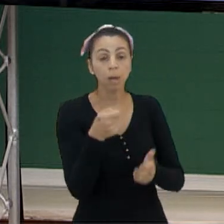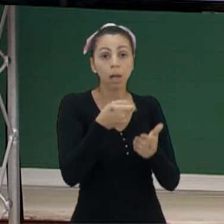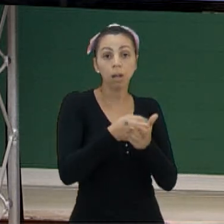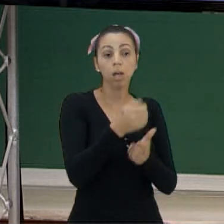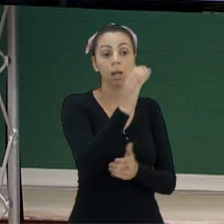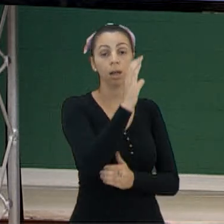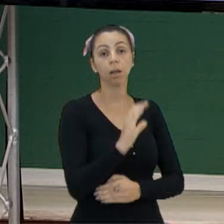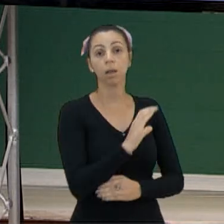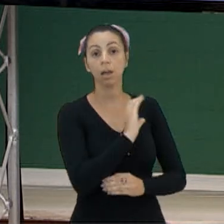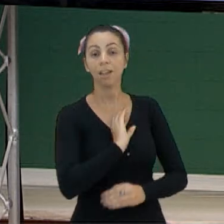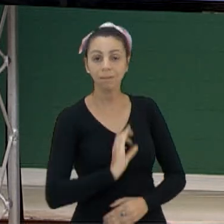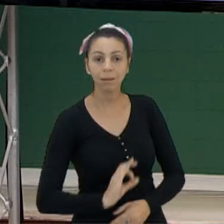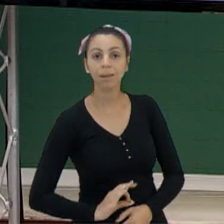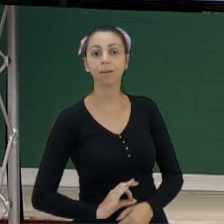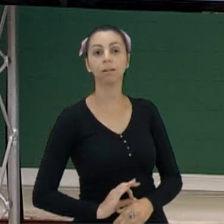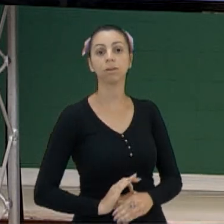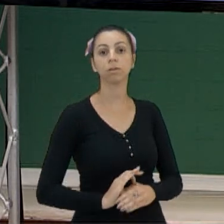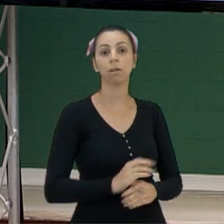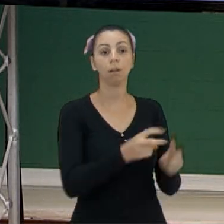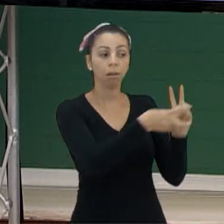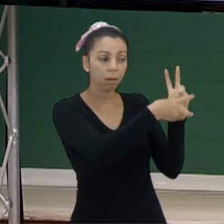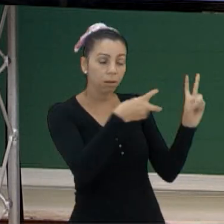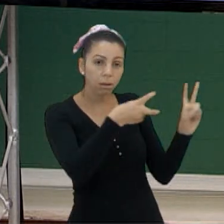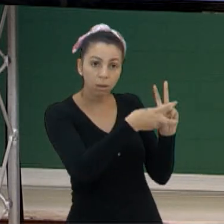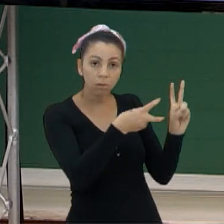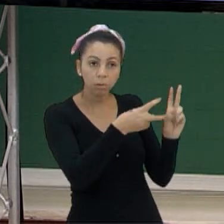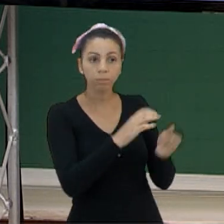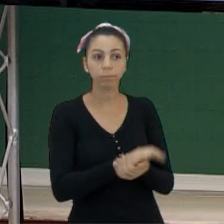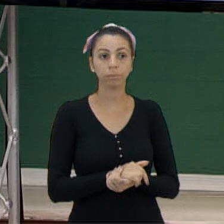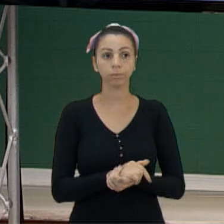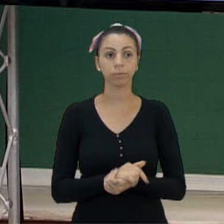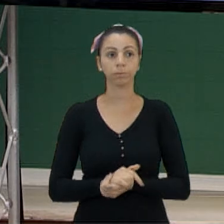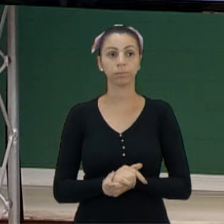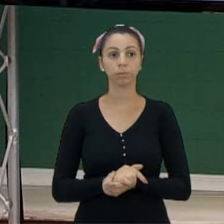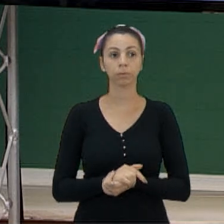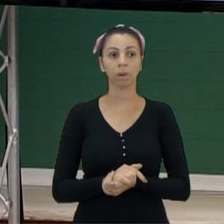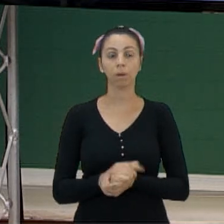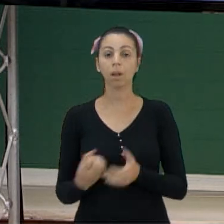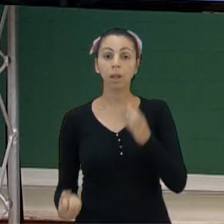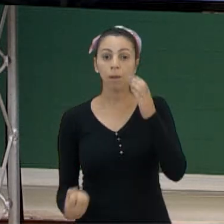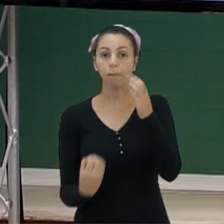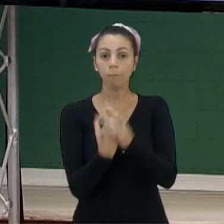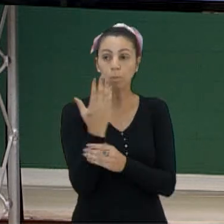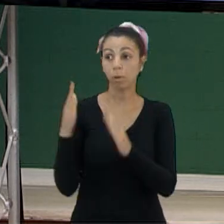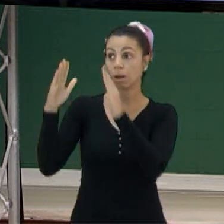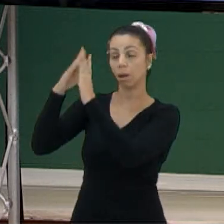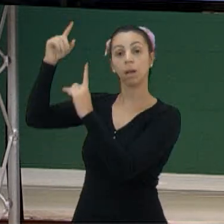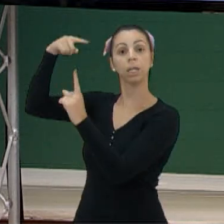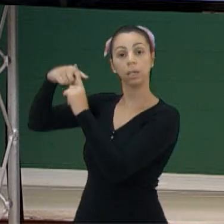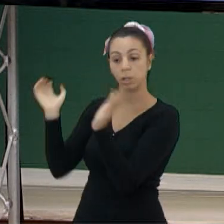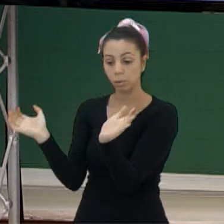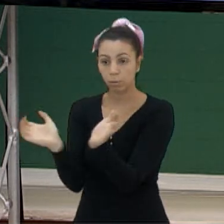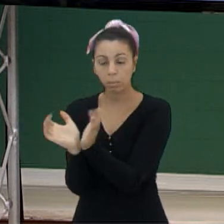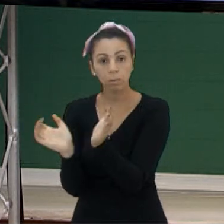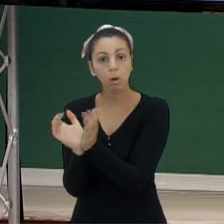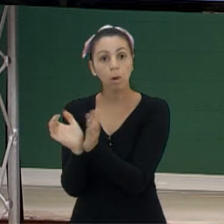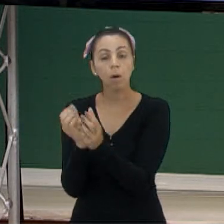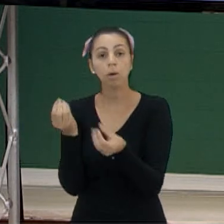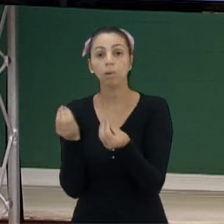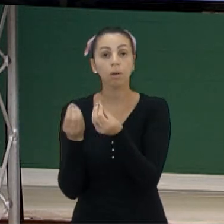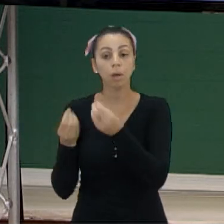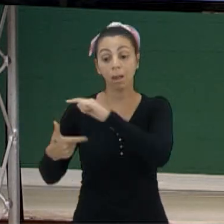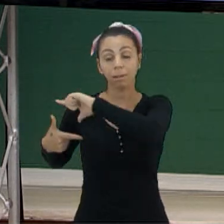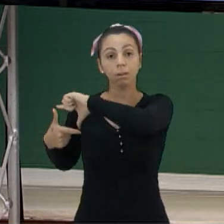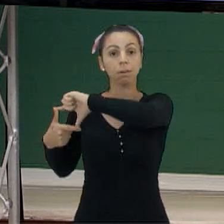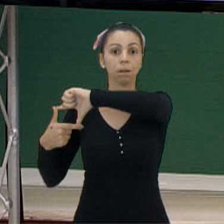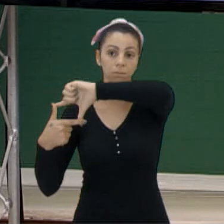de Loyola. Ele que vai fundar essa ordem, que vai ajudar a igreja a voltar para o lugar que ela fala que nunca devia ter